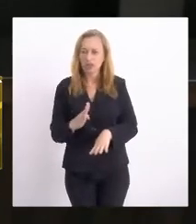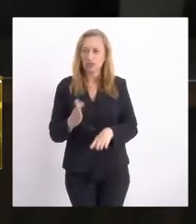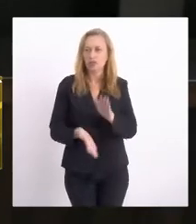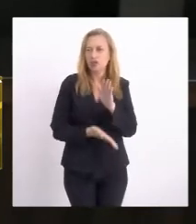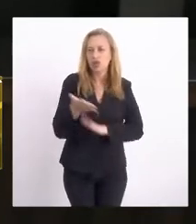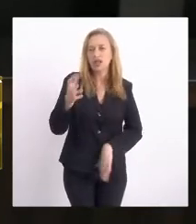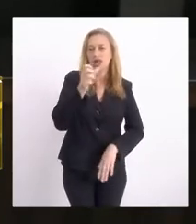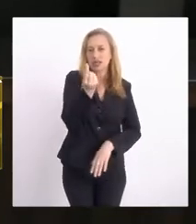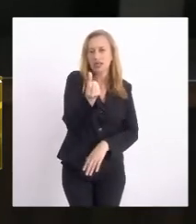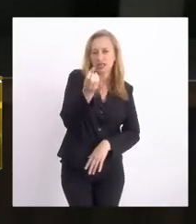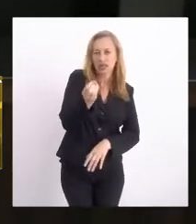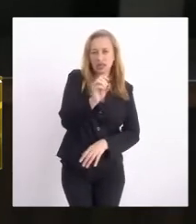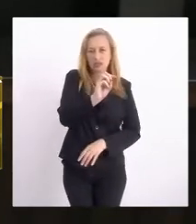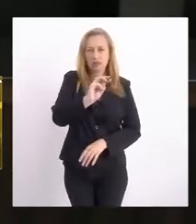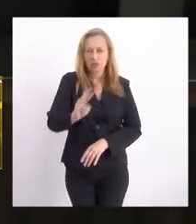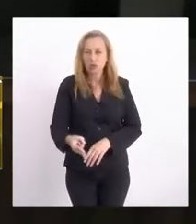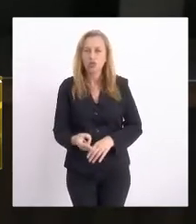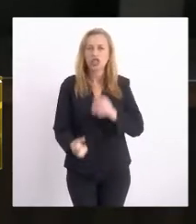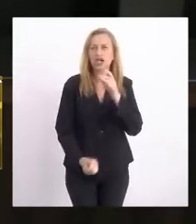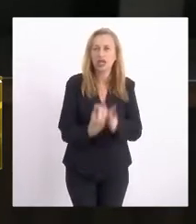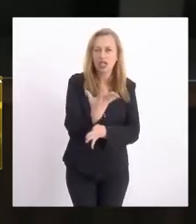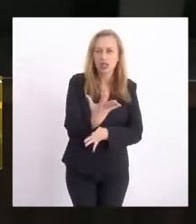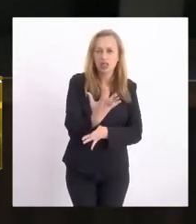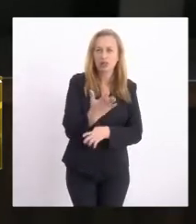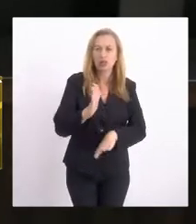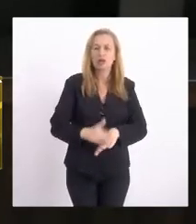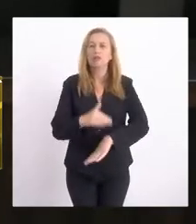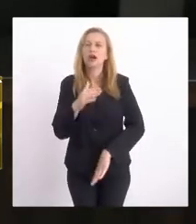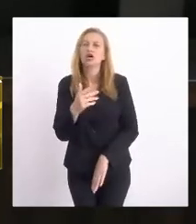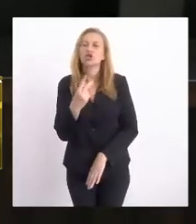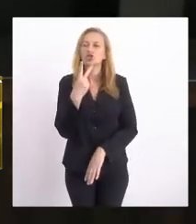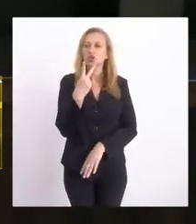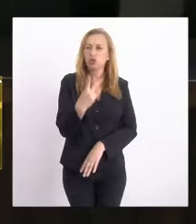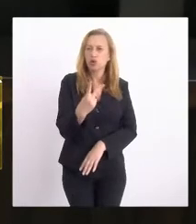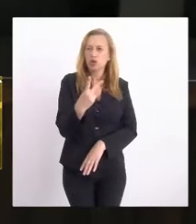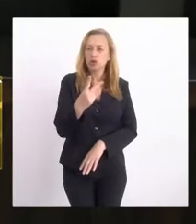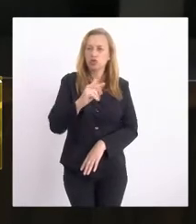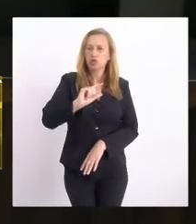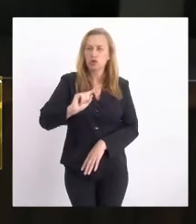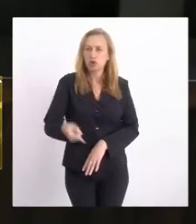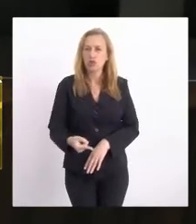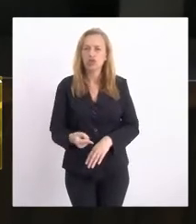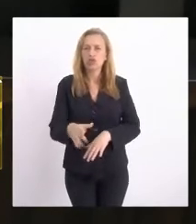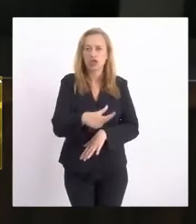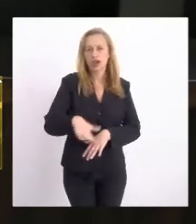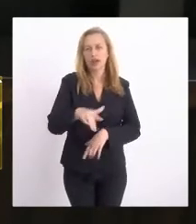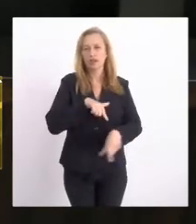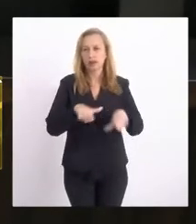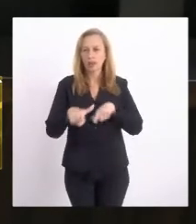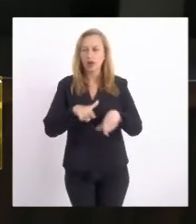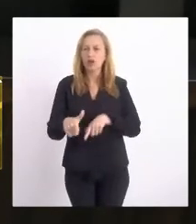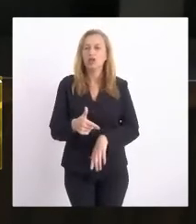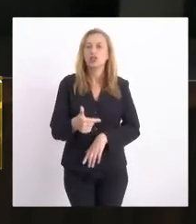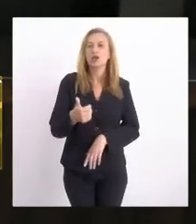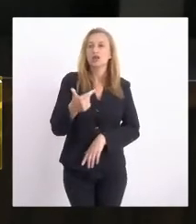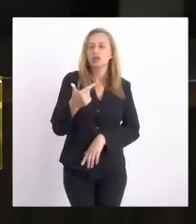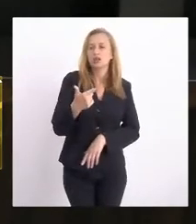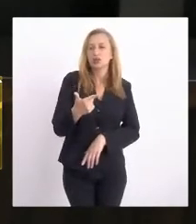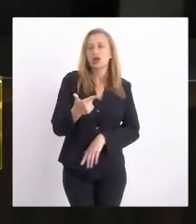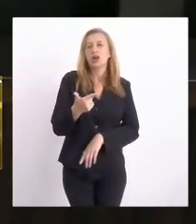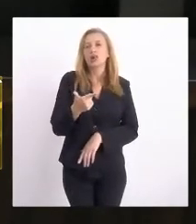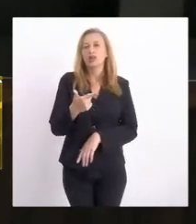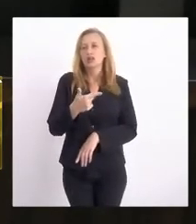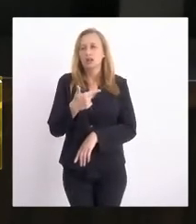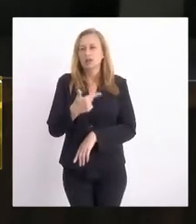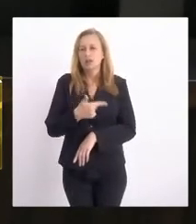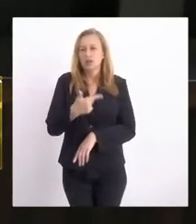60 milhões e a criação de mais de 2 milhões de postos de trabalho segundo dados do